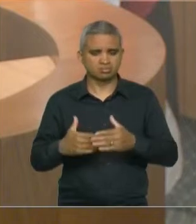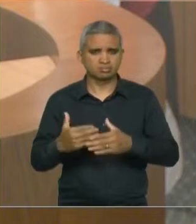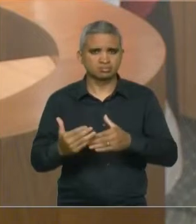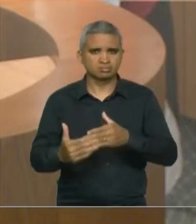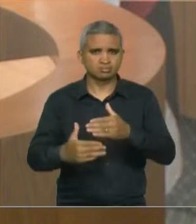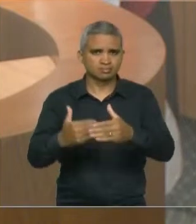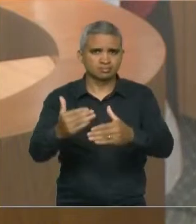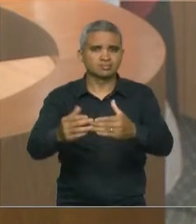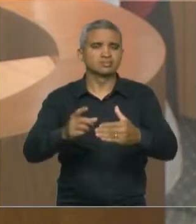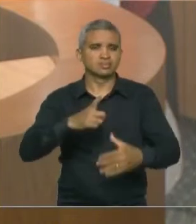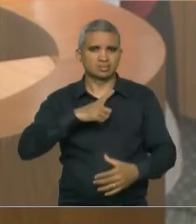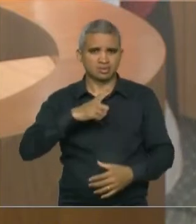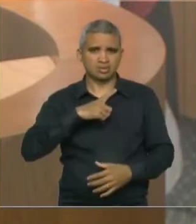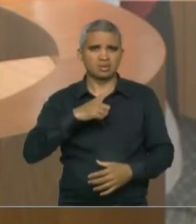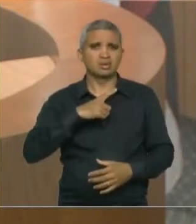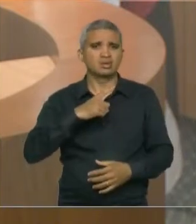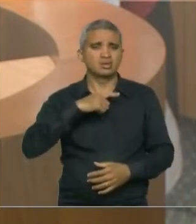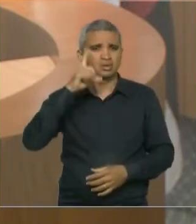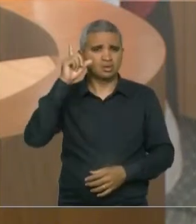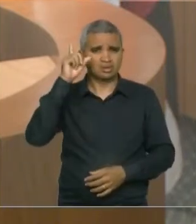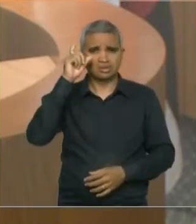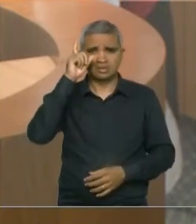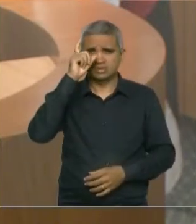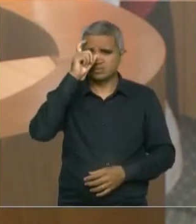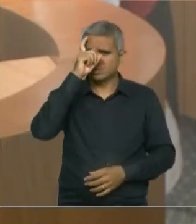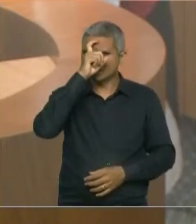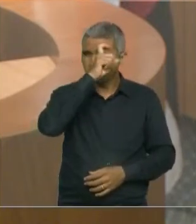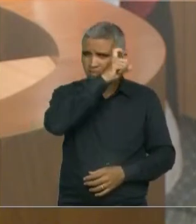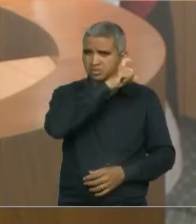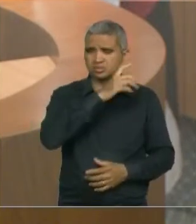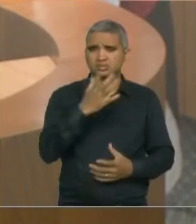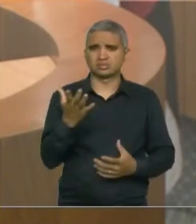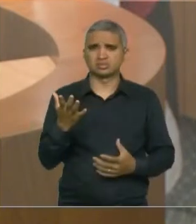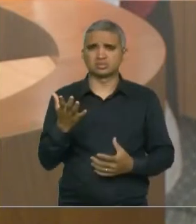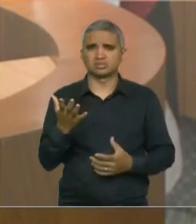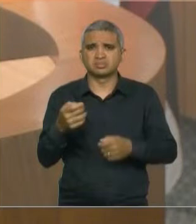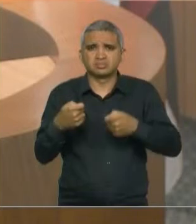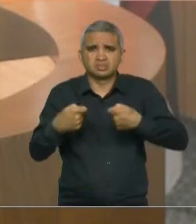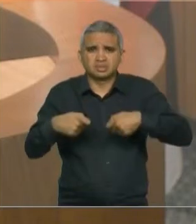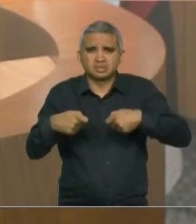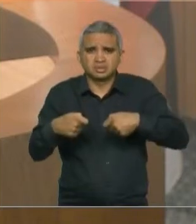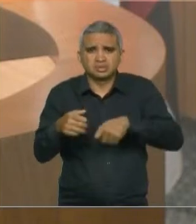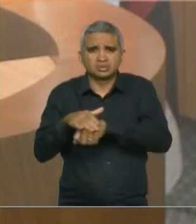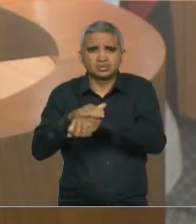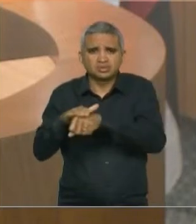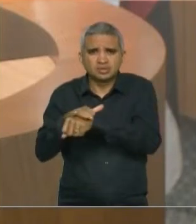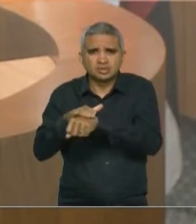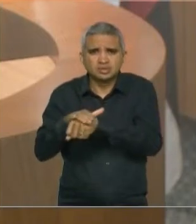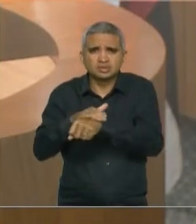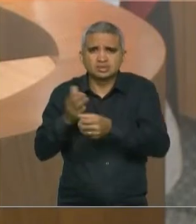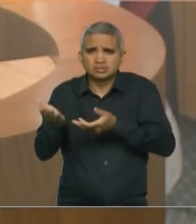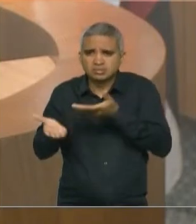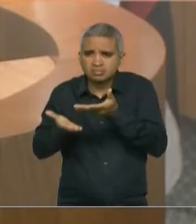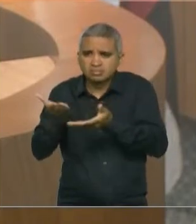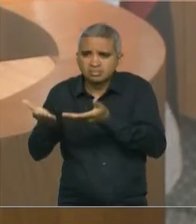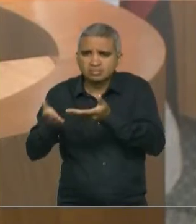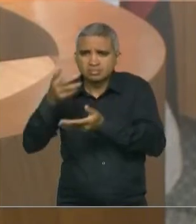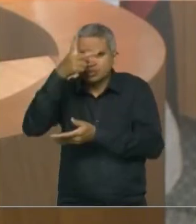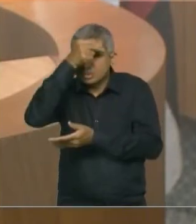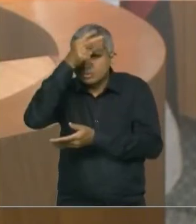dificuldades. Primeiro, de arregimentação, é preciso fazer o convencimento político de cada prefeito, de cada região, em cada